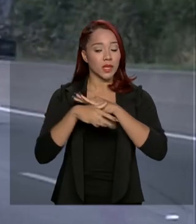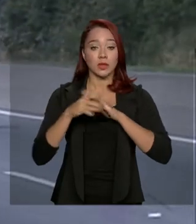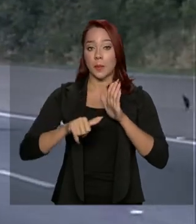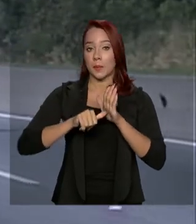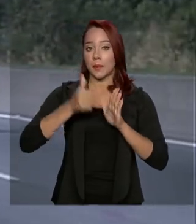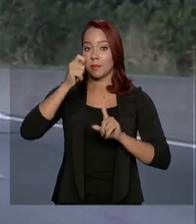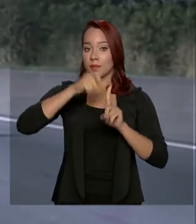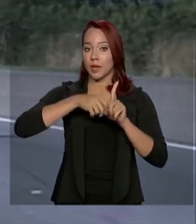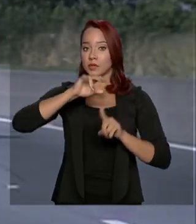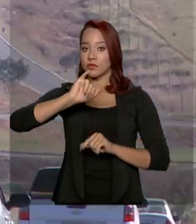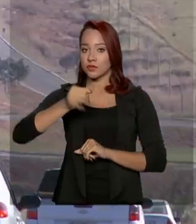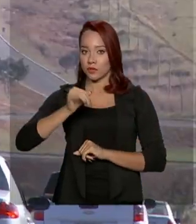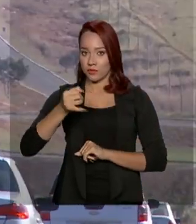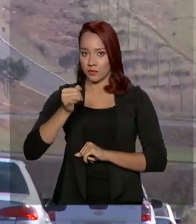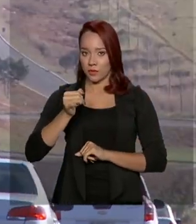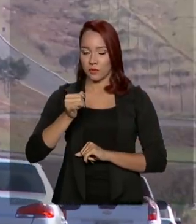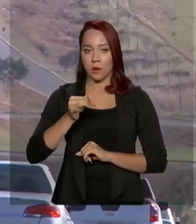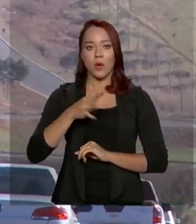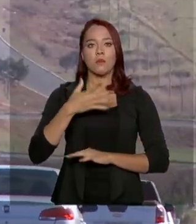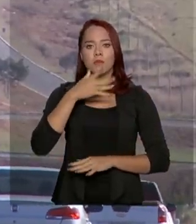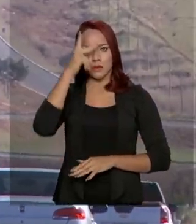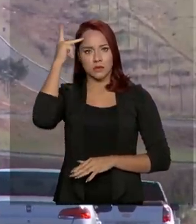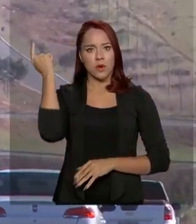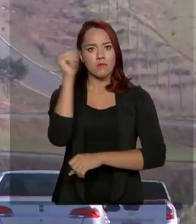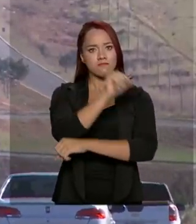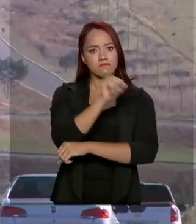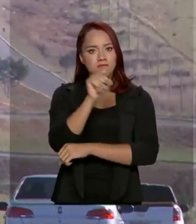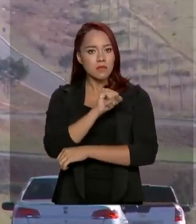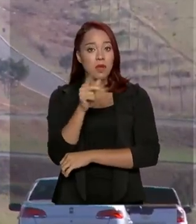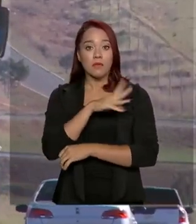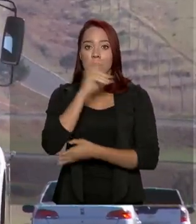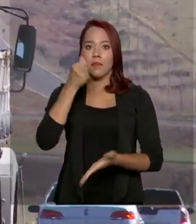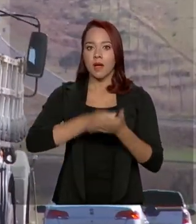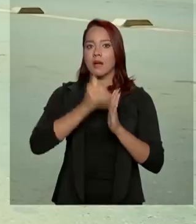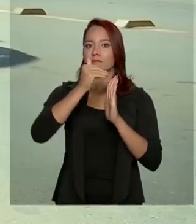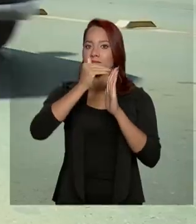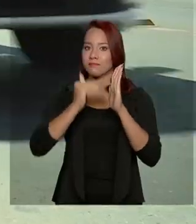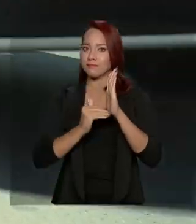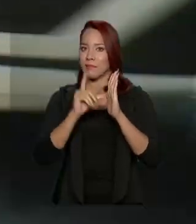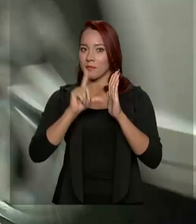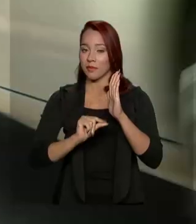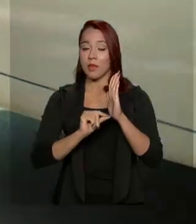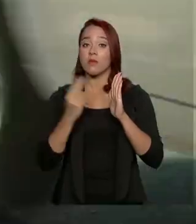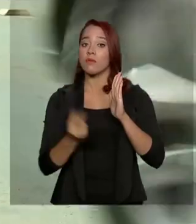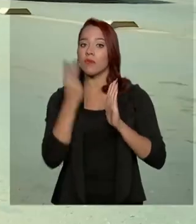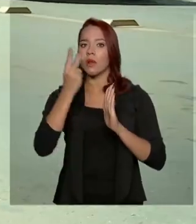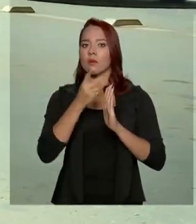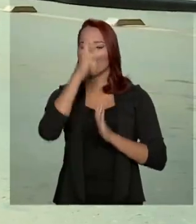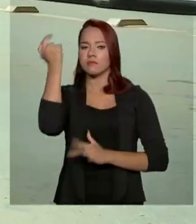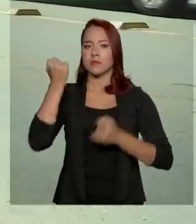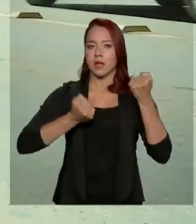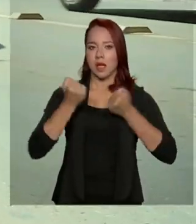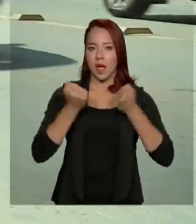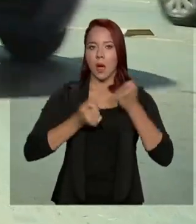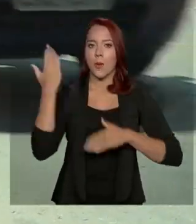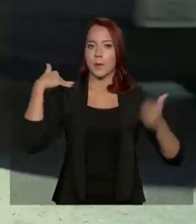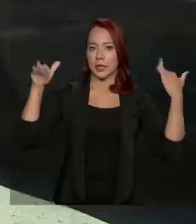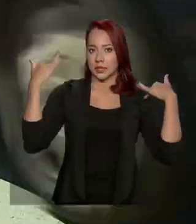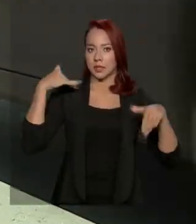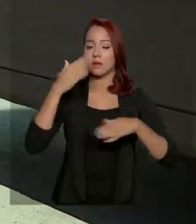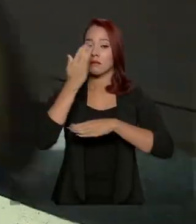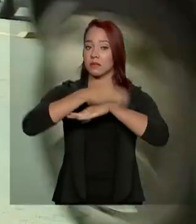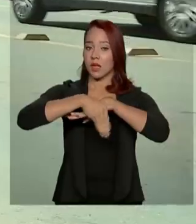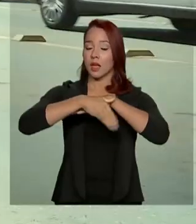1º de janeiro, os motoristas vão pagar menos por esse seguro. O preço para carros de passeio e táxi